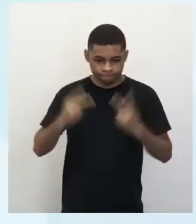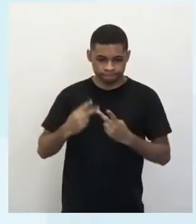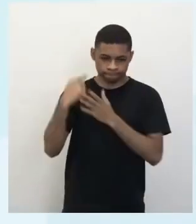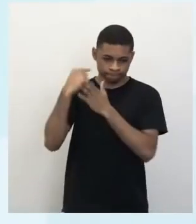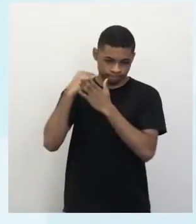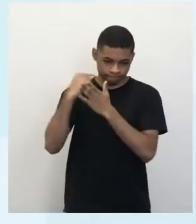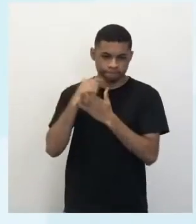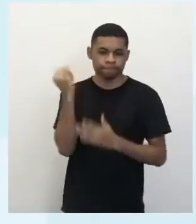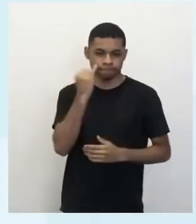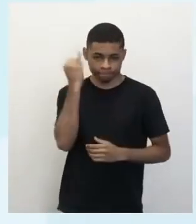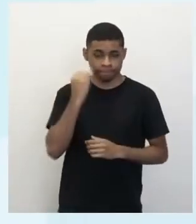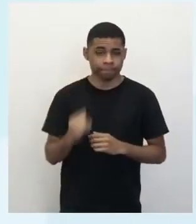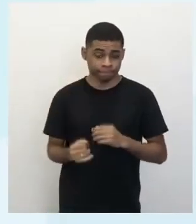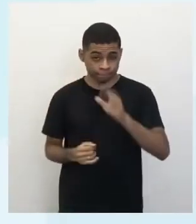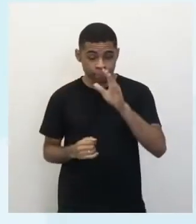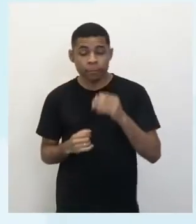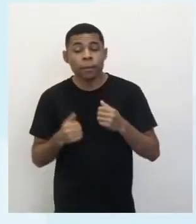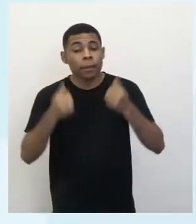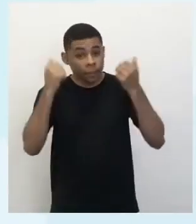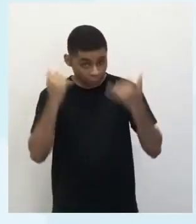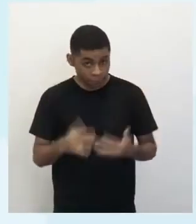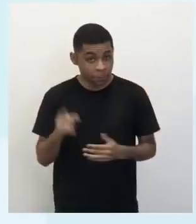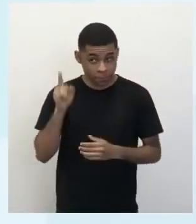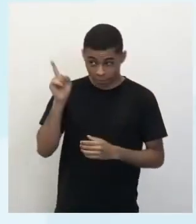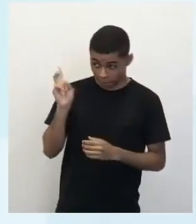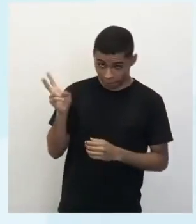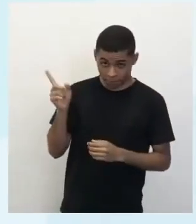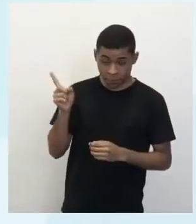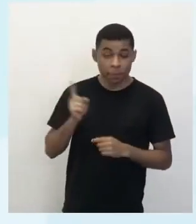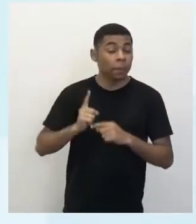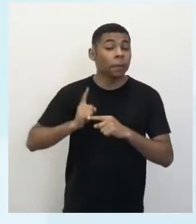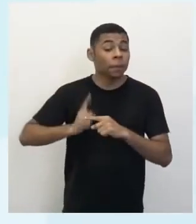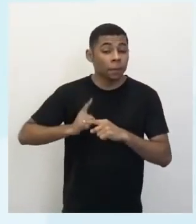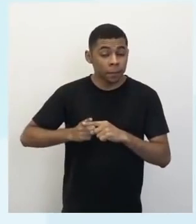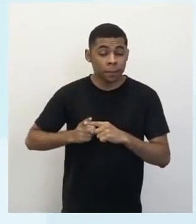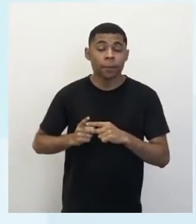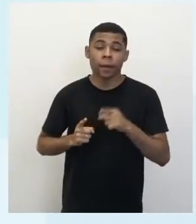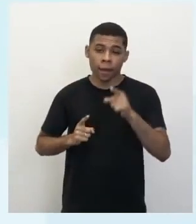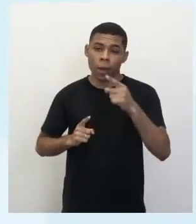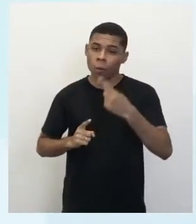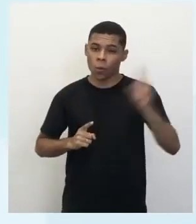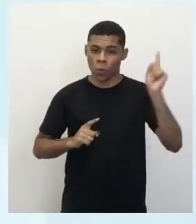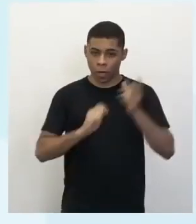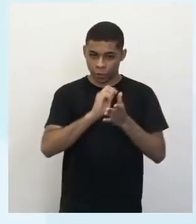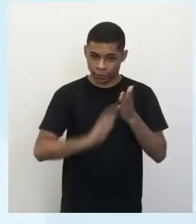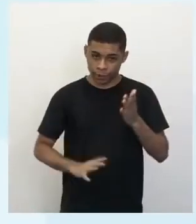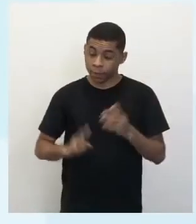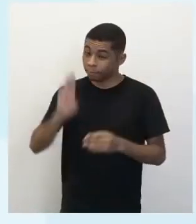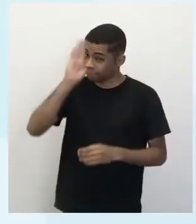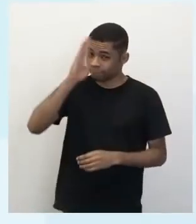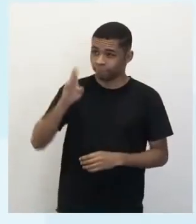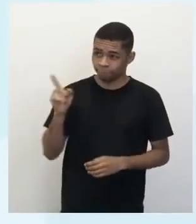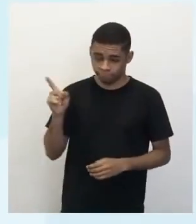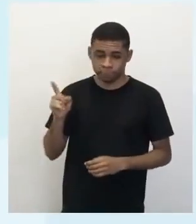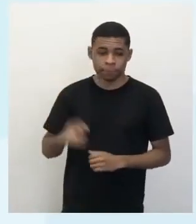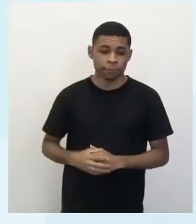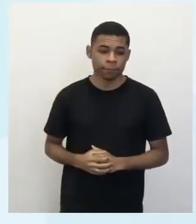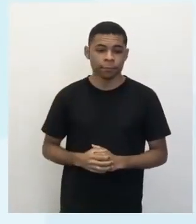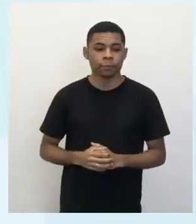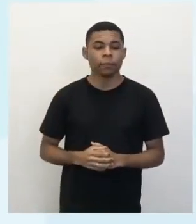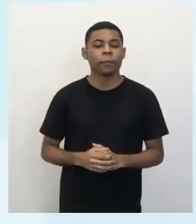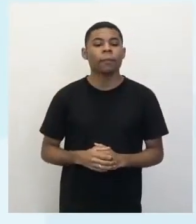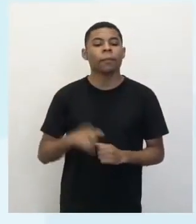autoavaliação. E eu vou comentar um pouquinho mais sobre a questão dessa autoavaliação, porque é a última atividade desse conjunto. Então, ao realizar a